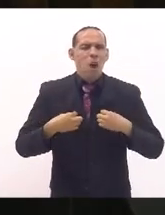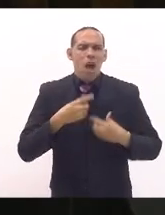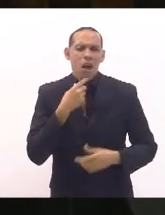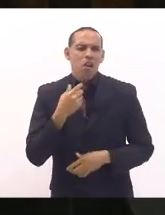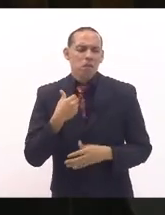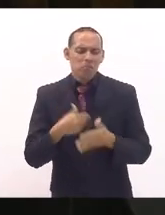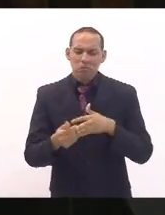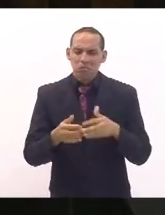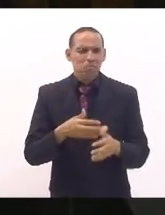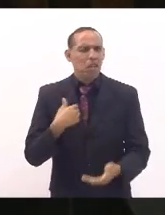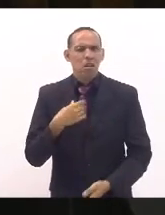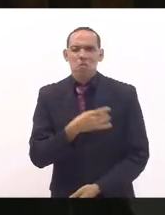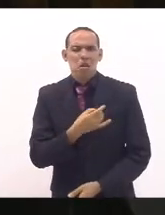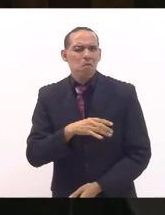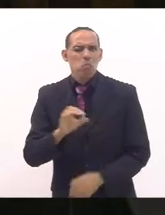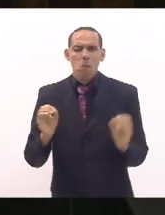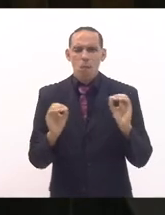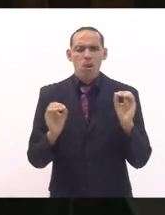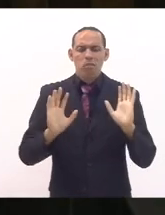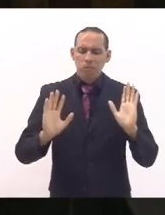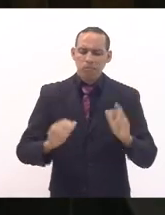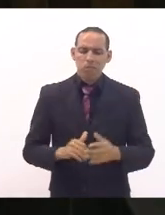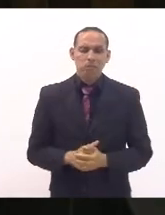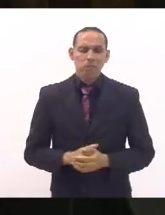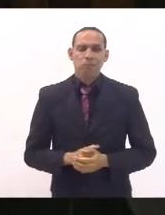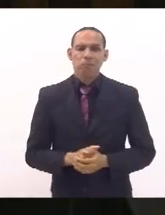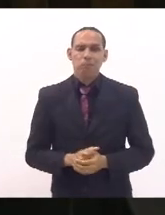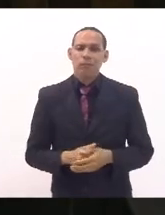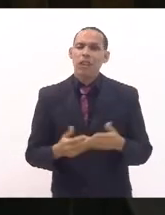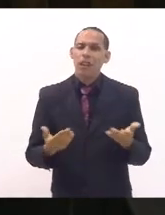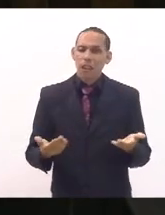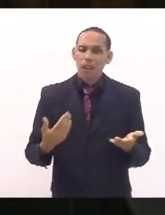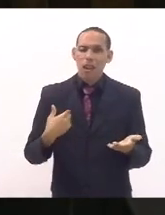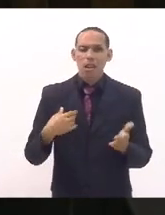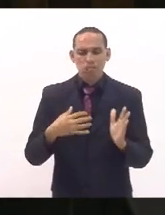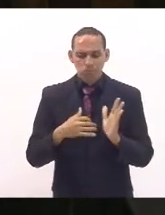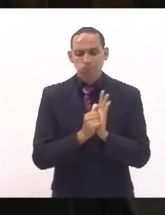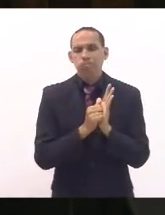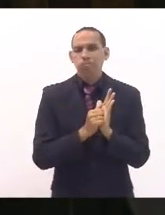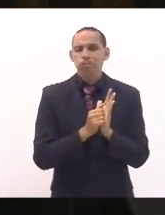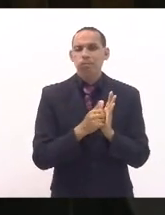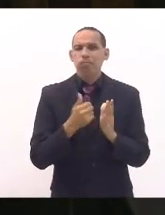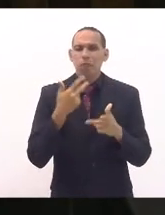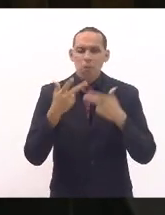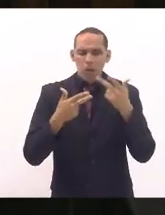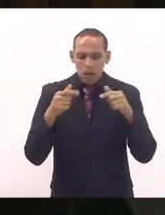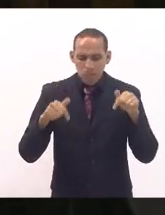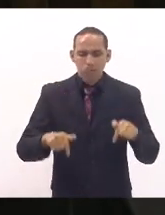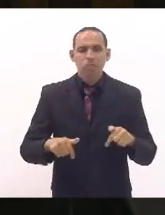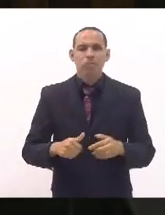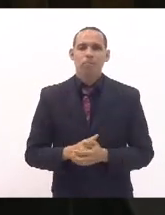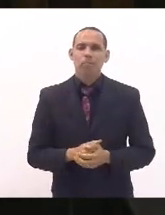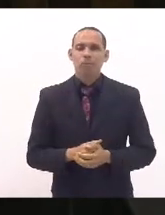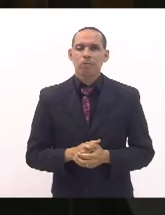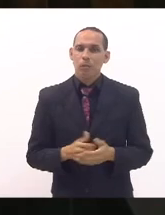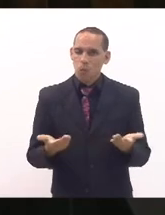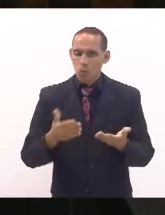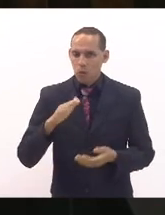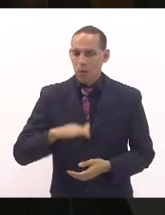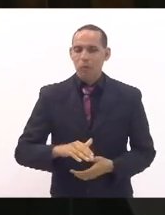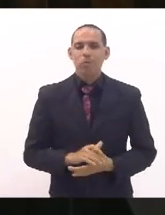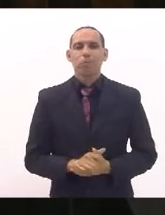que não me intimidarão. Então, vou deixar consignado essa fala na tarde de